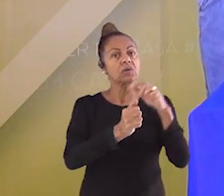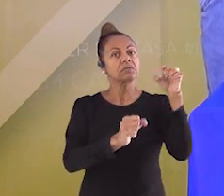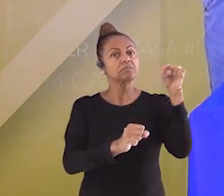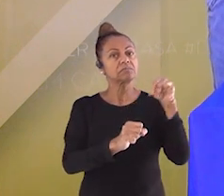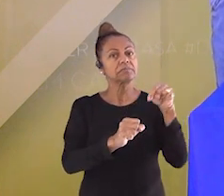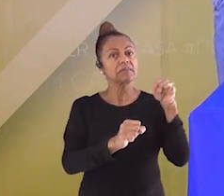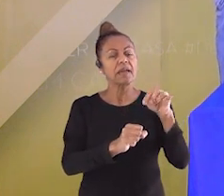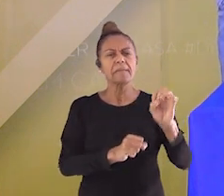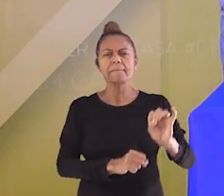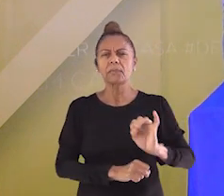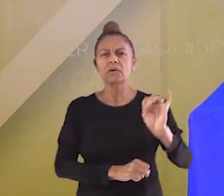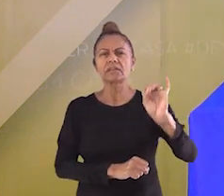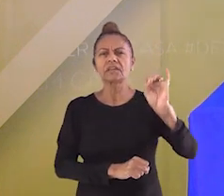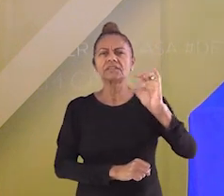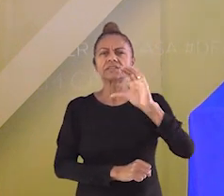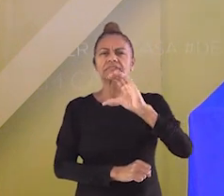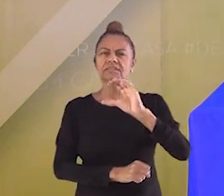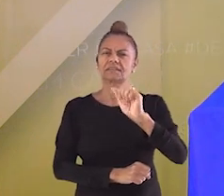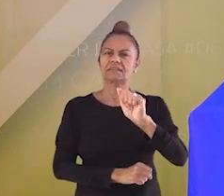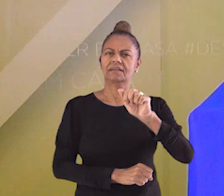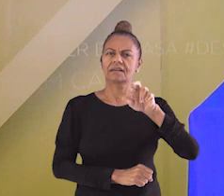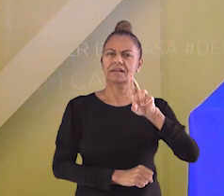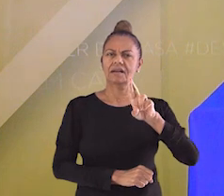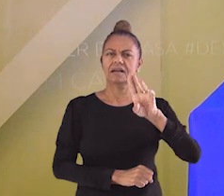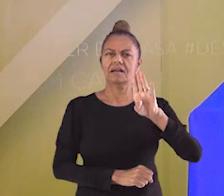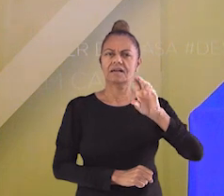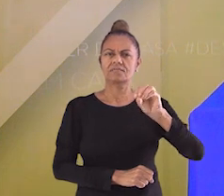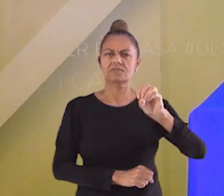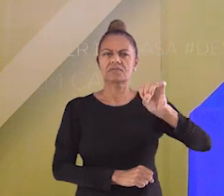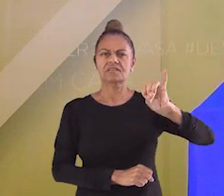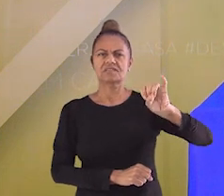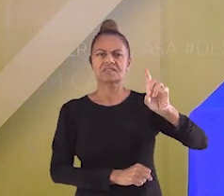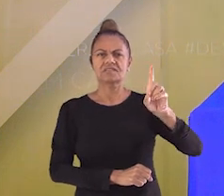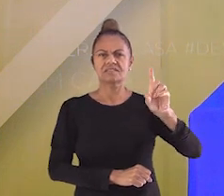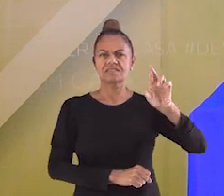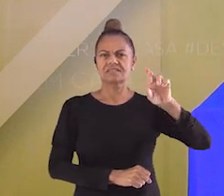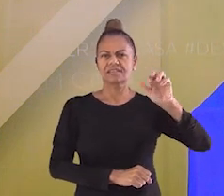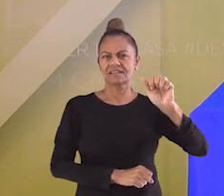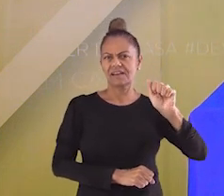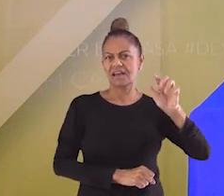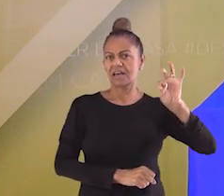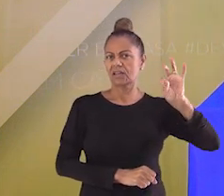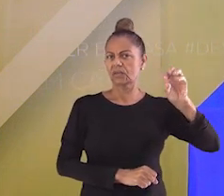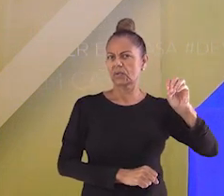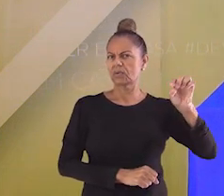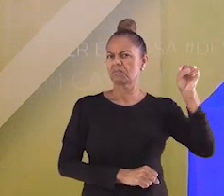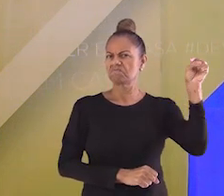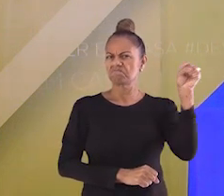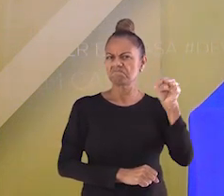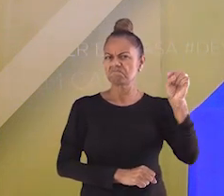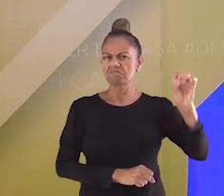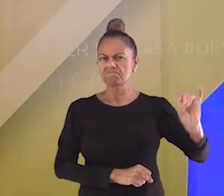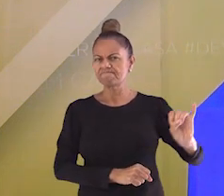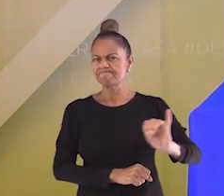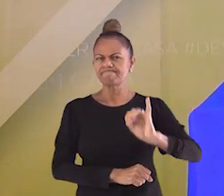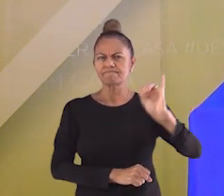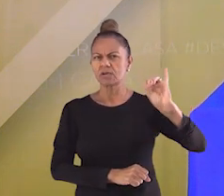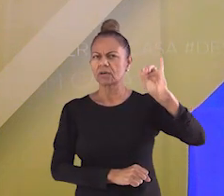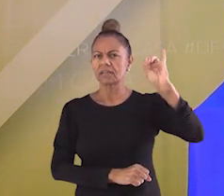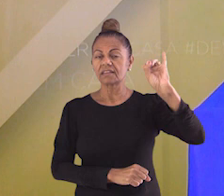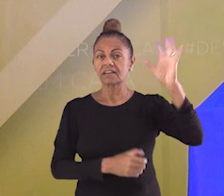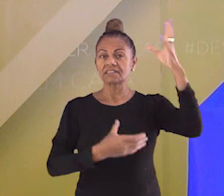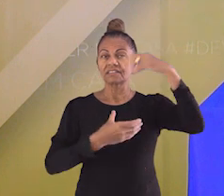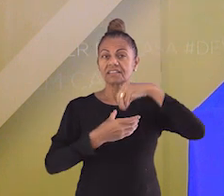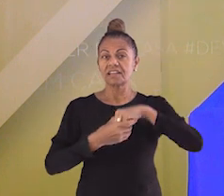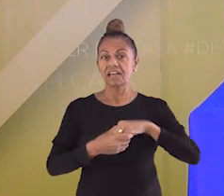arroz. O arroz, ele é uma importante fonte de carboidrato, que é a principal reserva energética do nosso corpo, ou seja, a